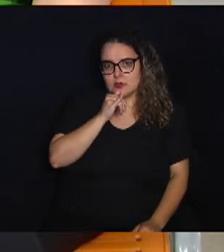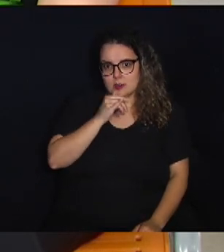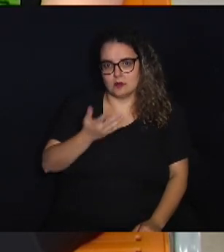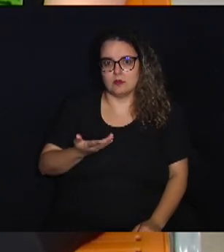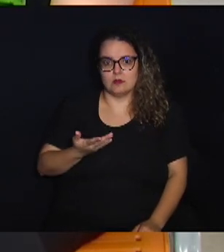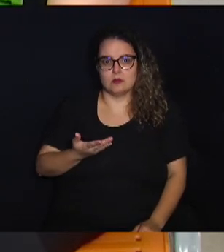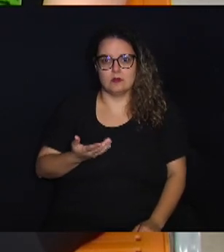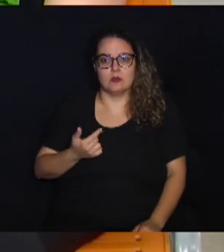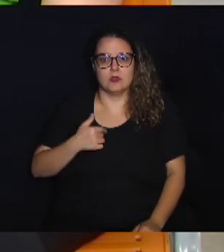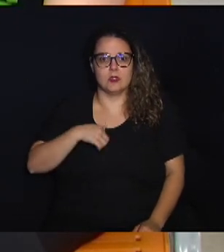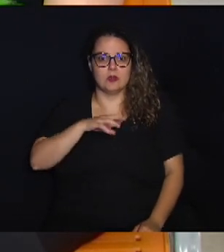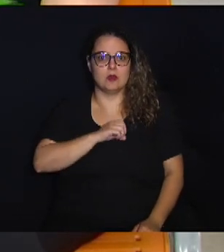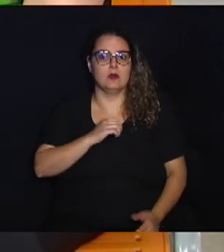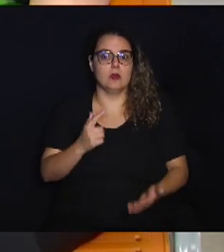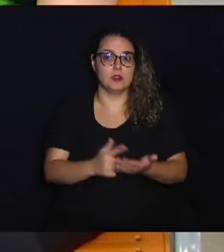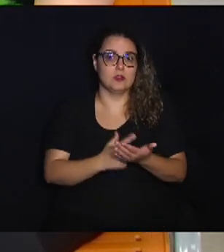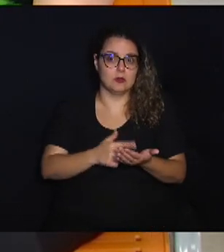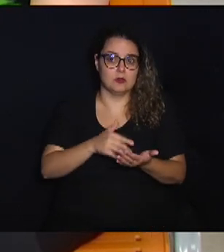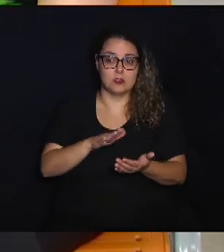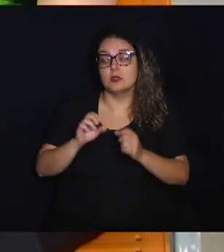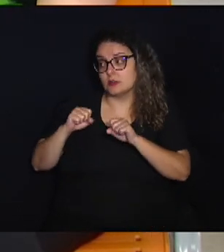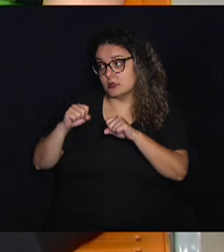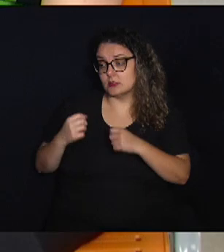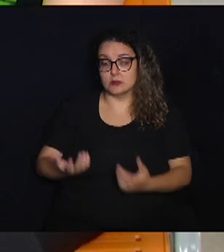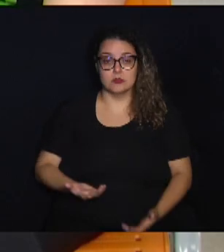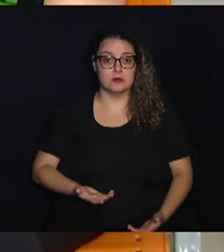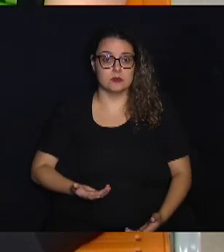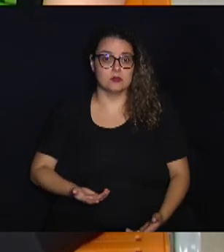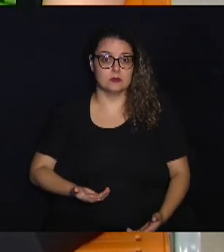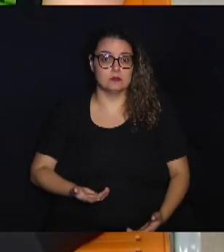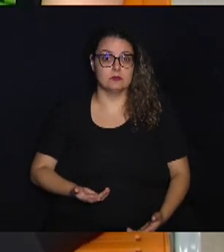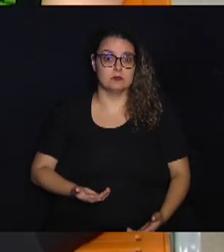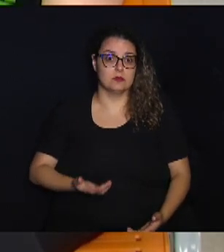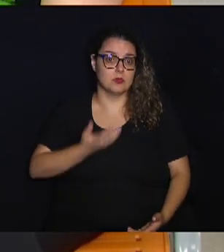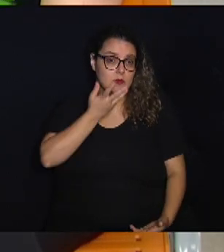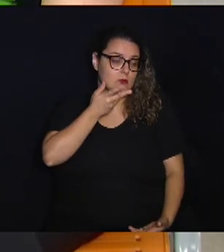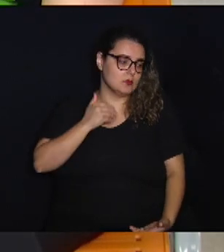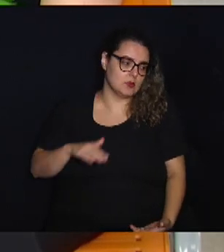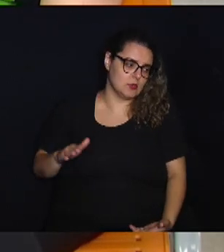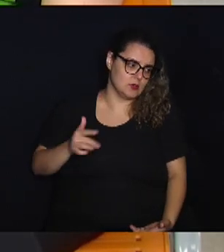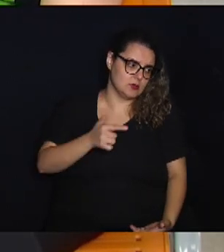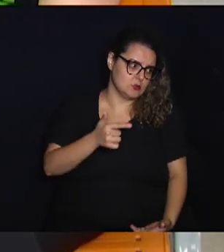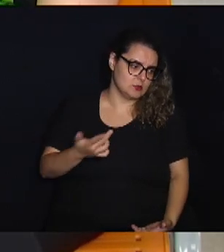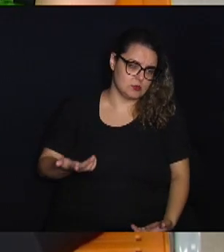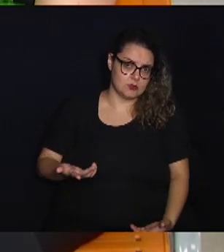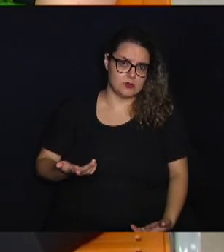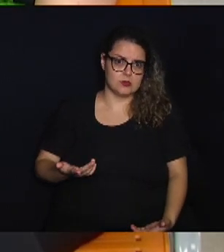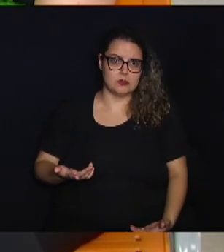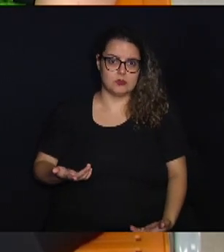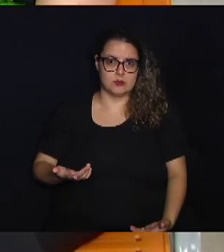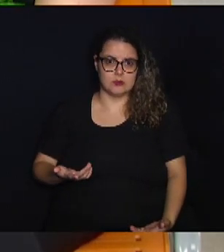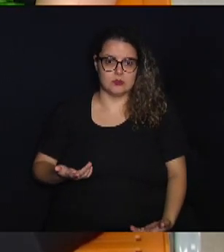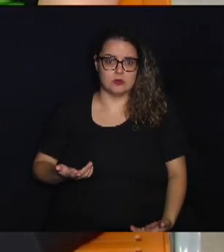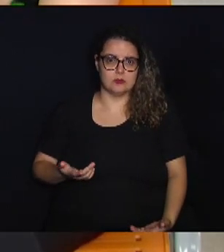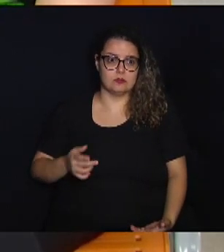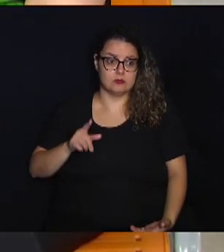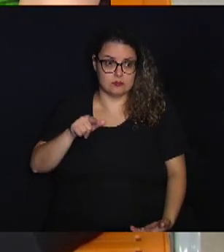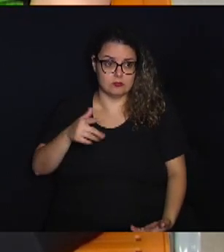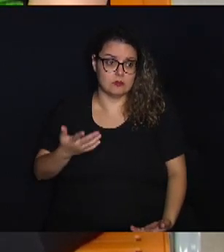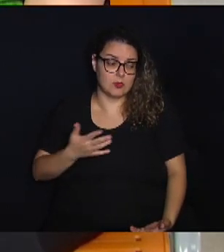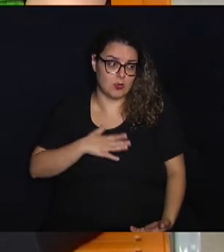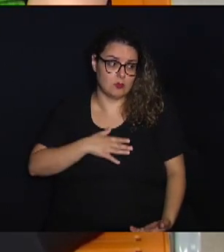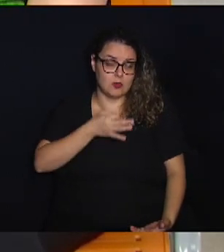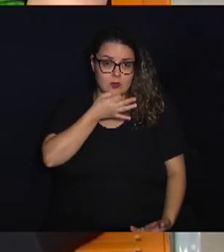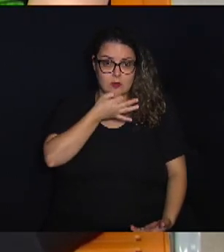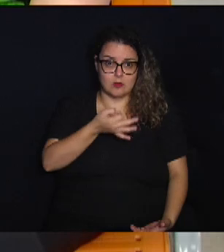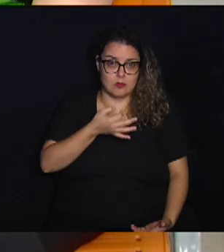gosto mais do livro raiz, né? Mas quando eu era criança não existia isso. Então, quer dizer, a minha opção sempre